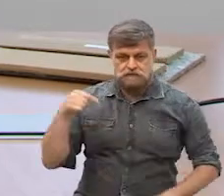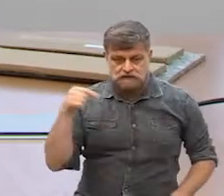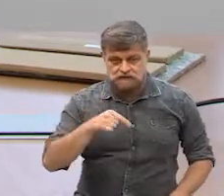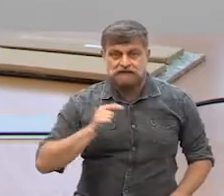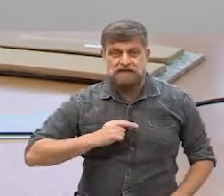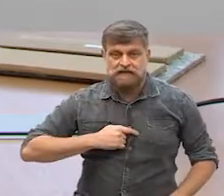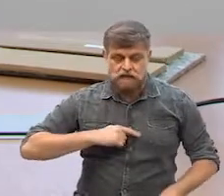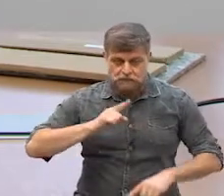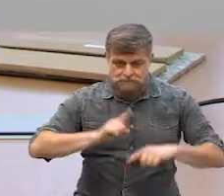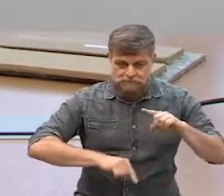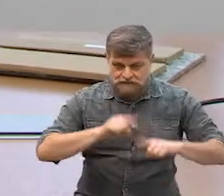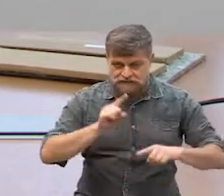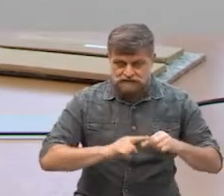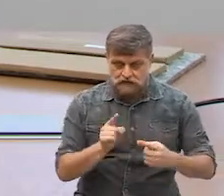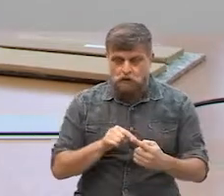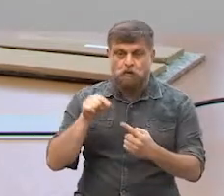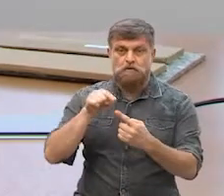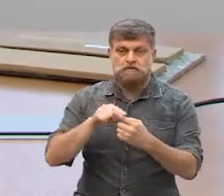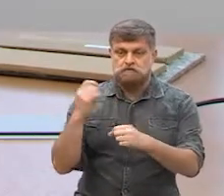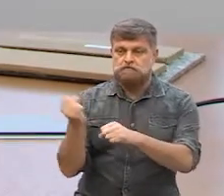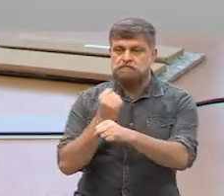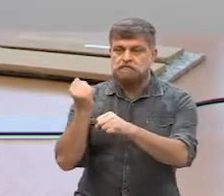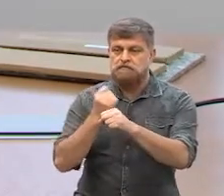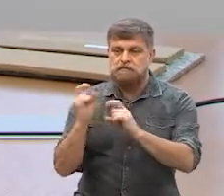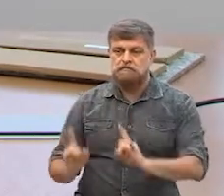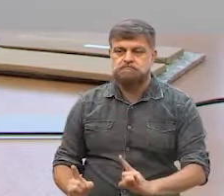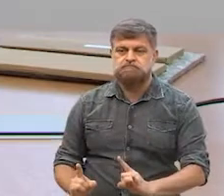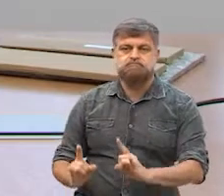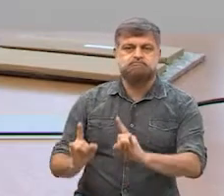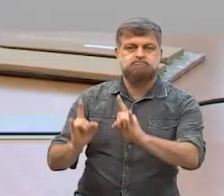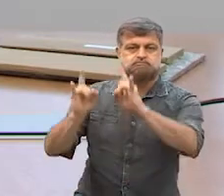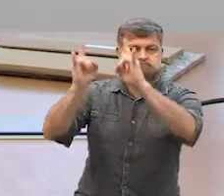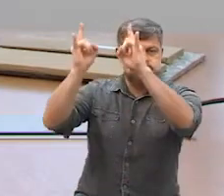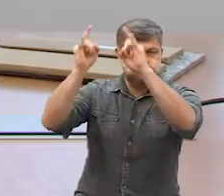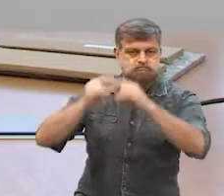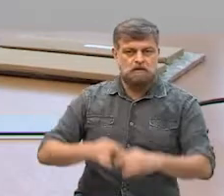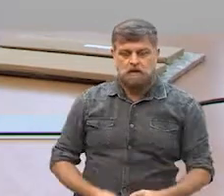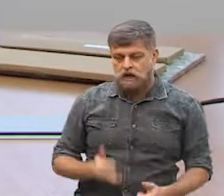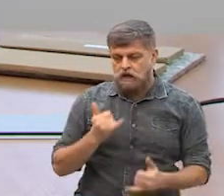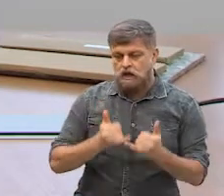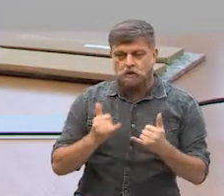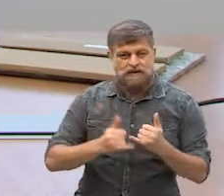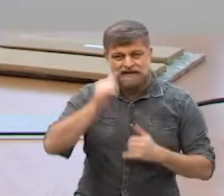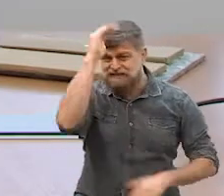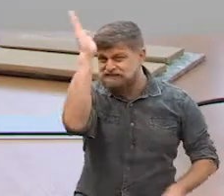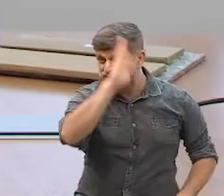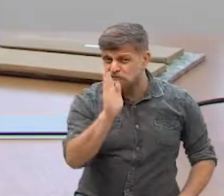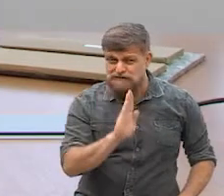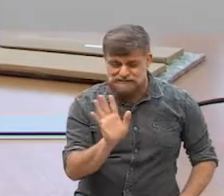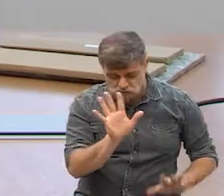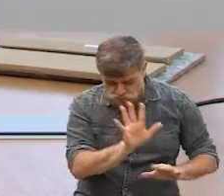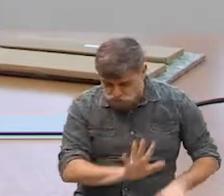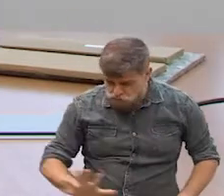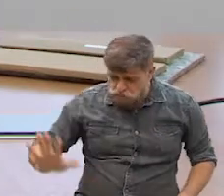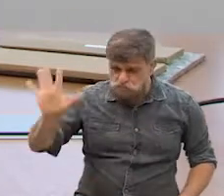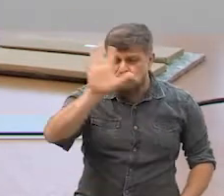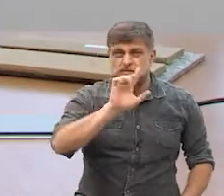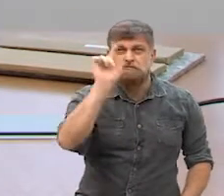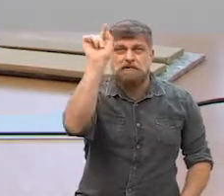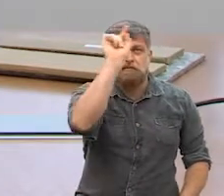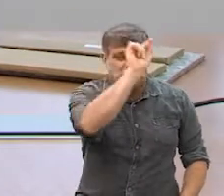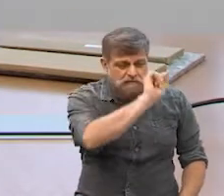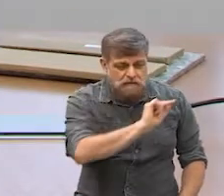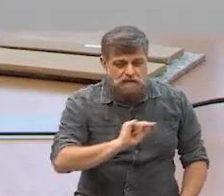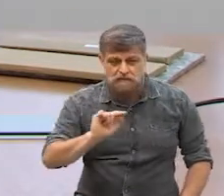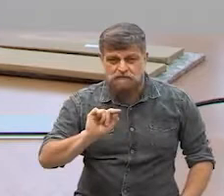materiais, né, para a construção civil, e ele está bem desenvolvido em quase praticamente todo o Brasil, vamos dizer assim, de norte a sul, né? Ele só